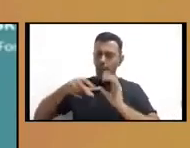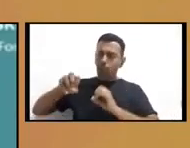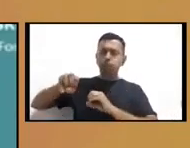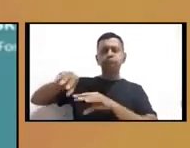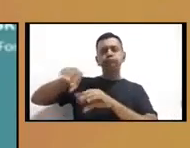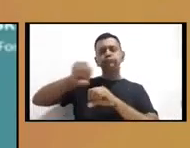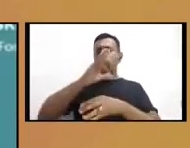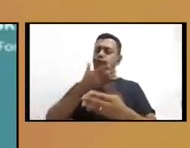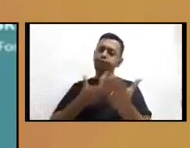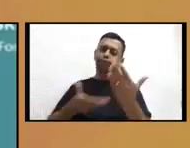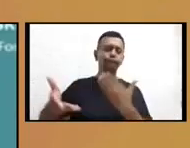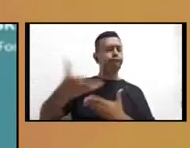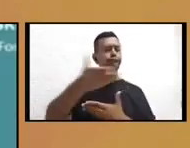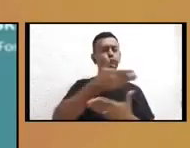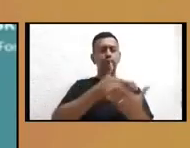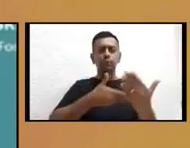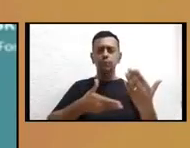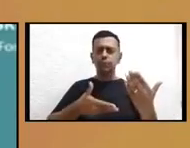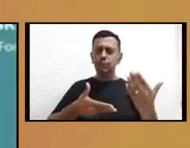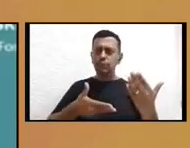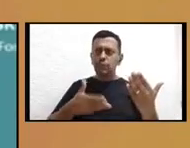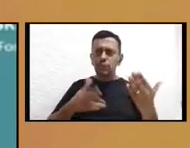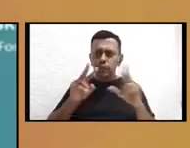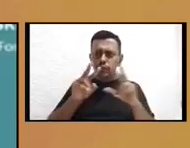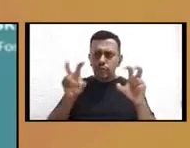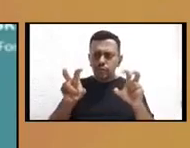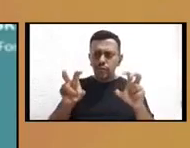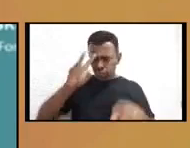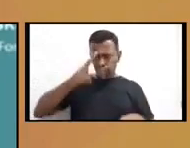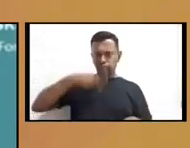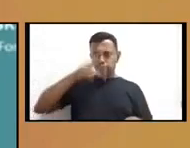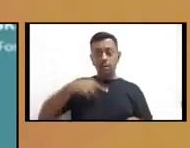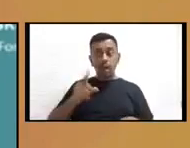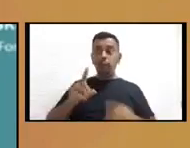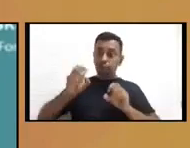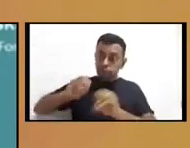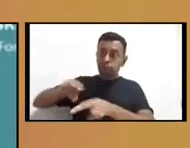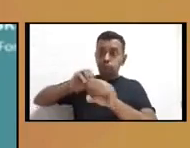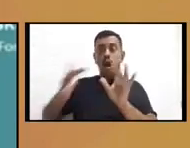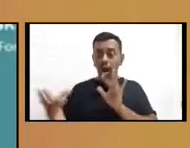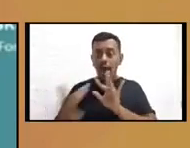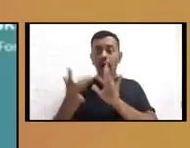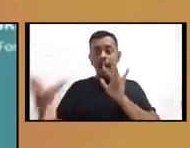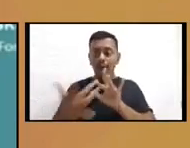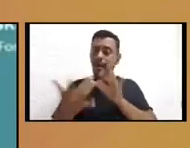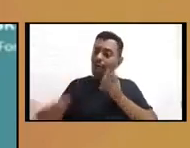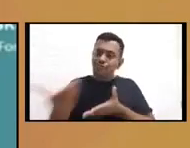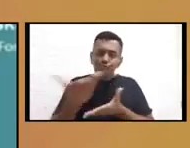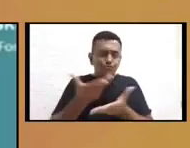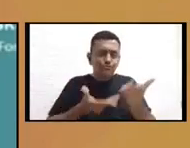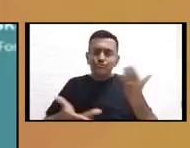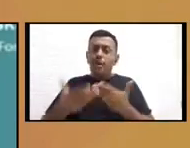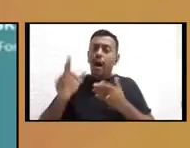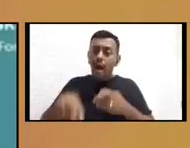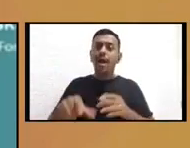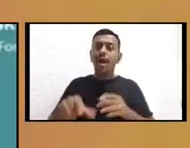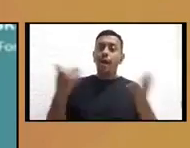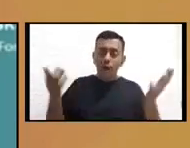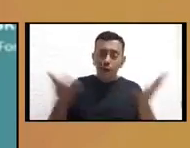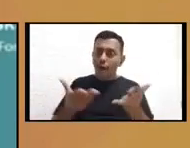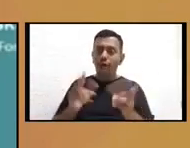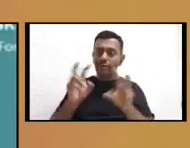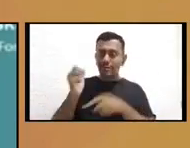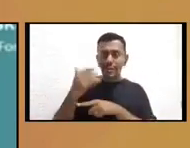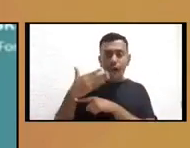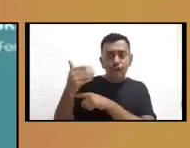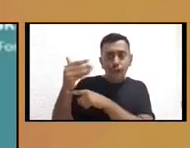processo relacional e é muito mais difícil isso do que a tecnologia. Muitos professores são capazes de usar a tecnologia,